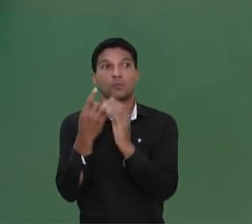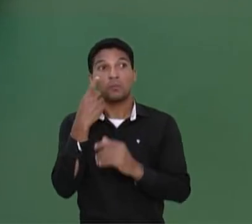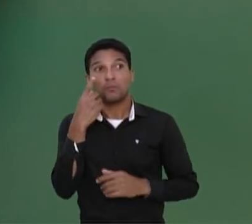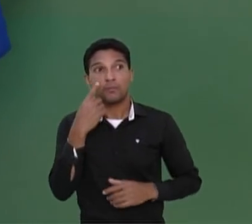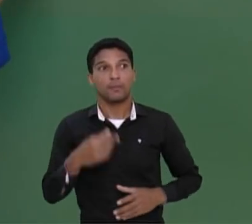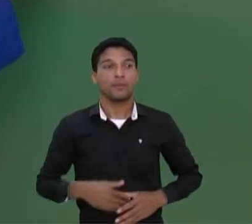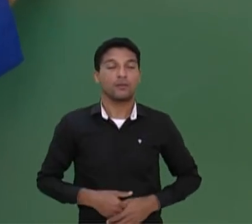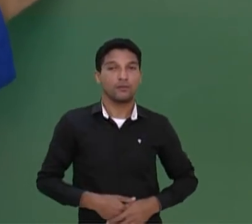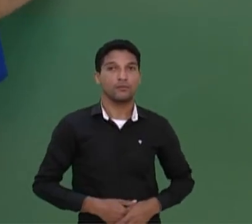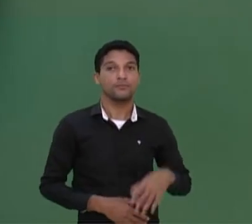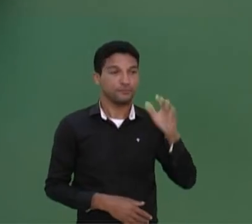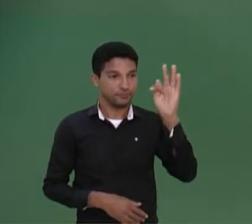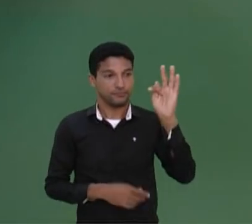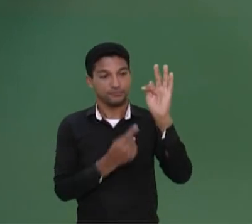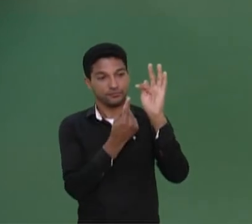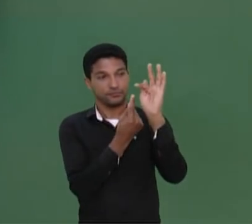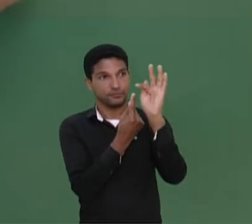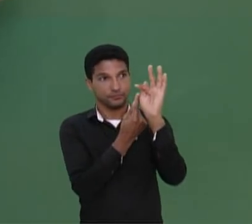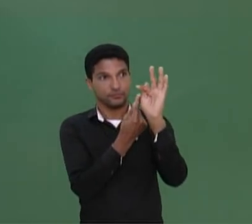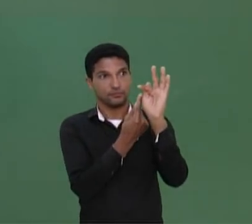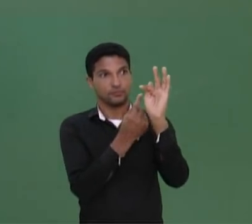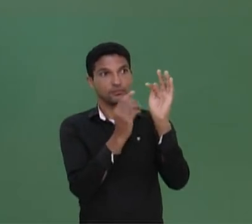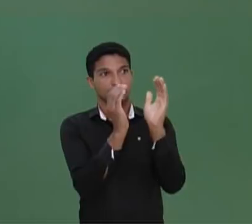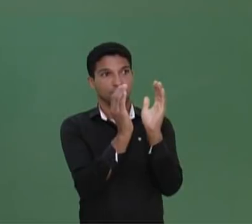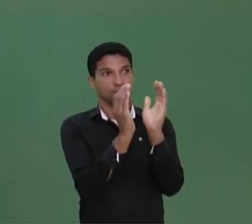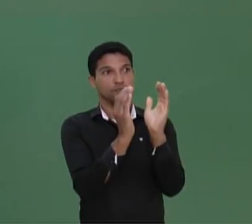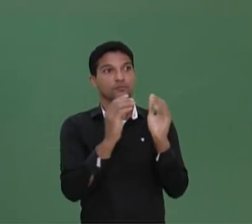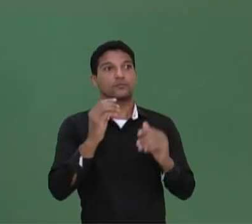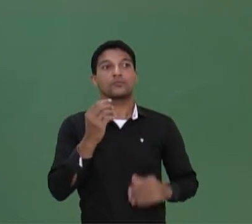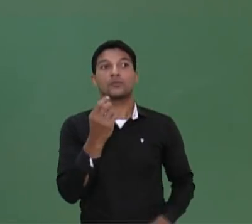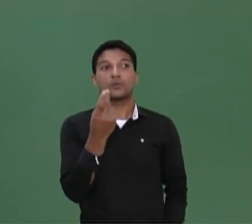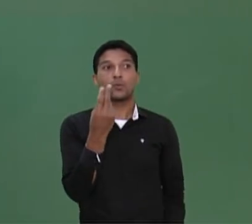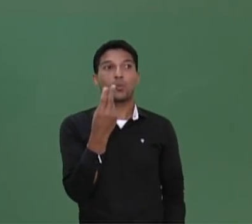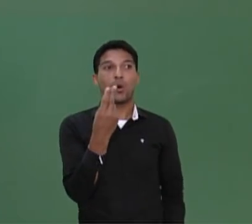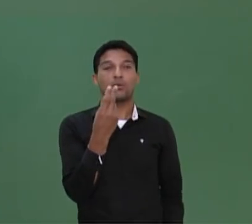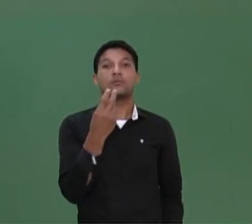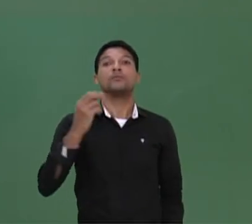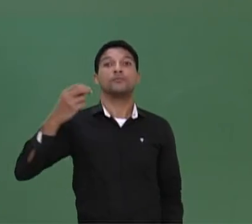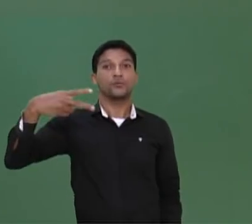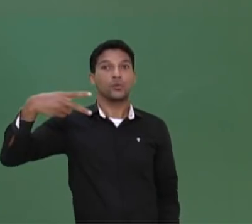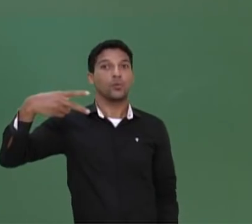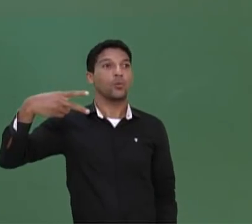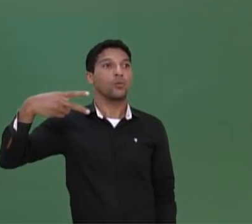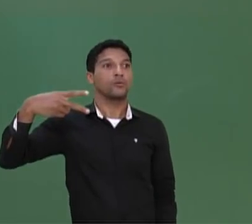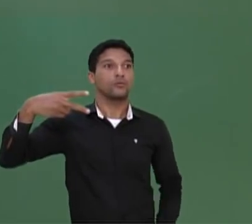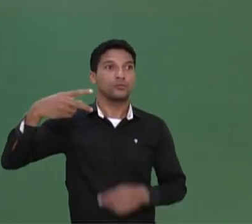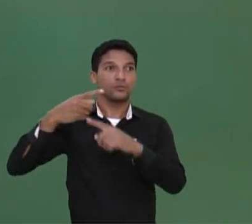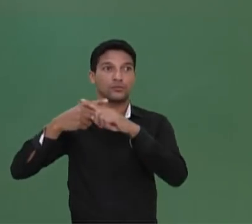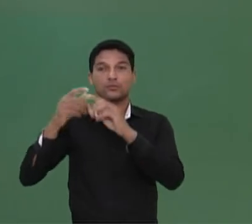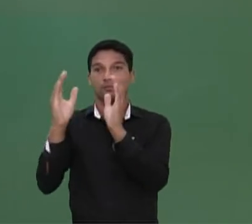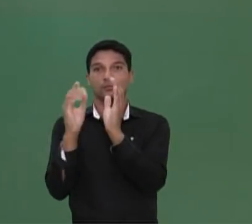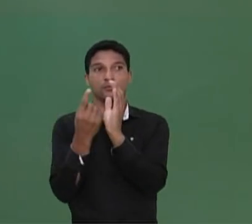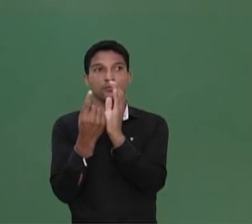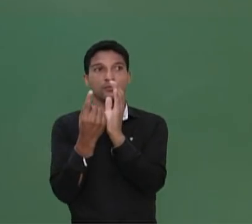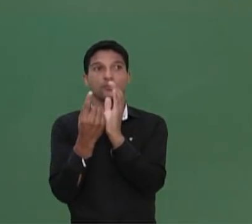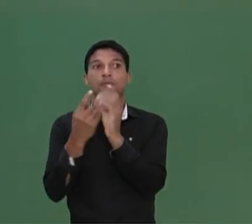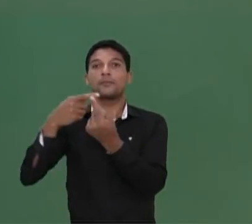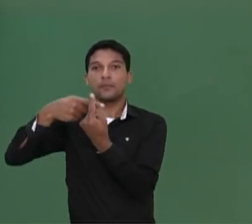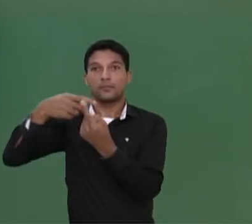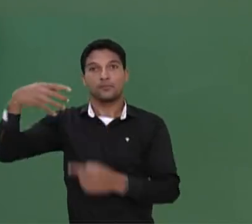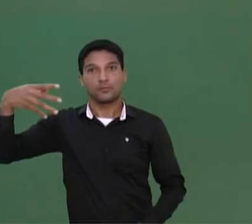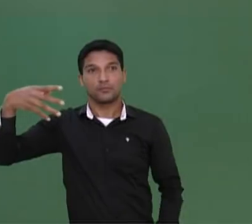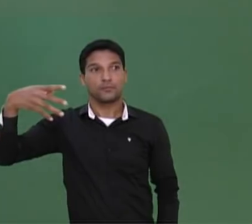um mais 4 4 x 14 o chefe de um duas vezes